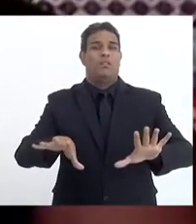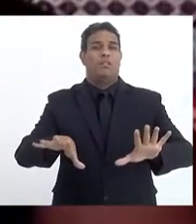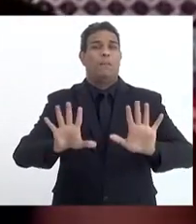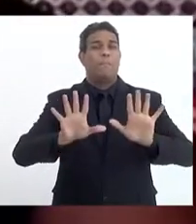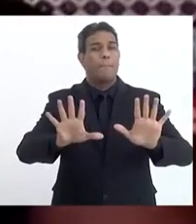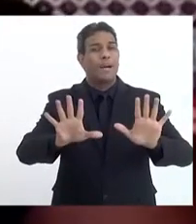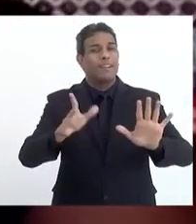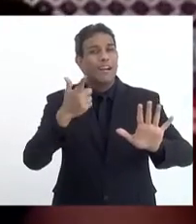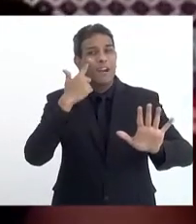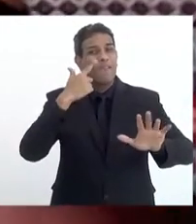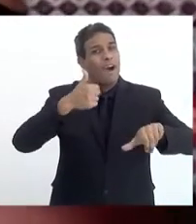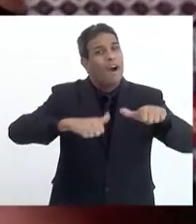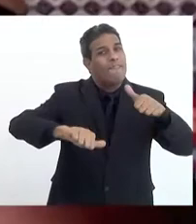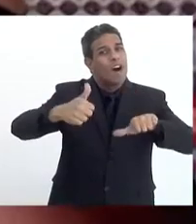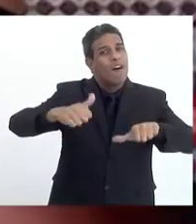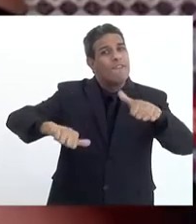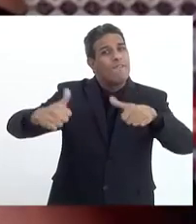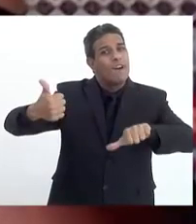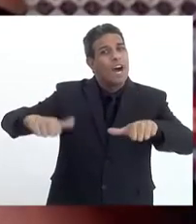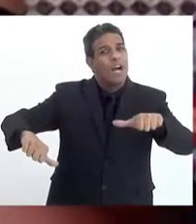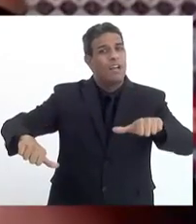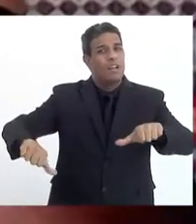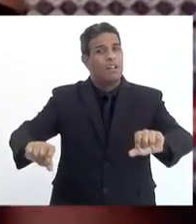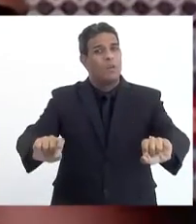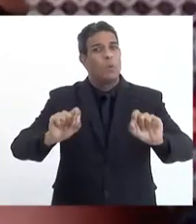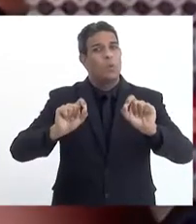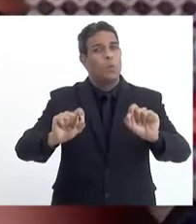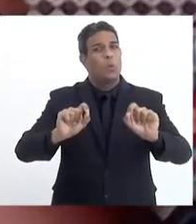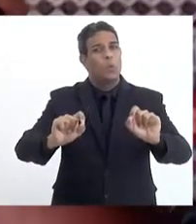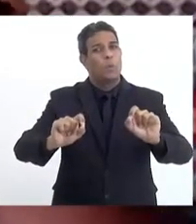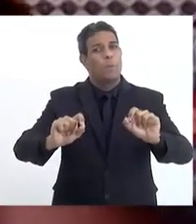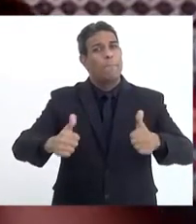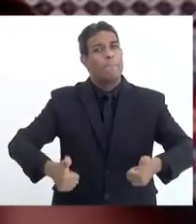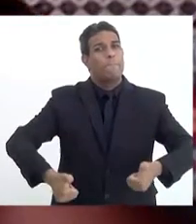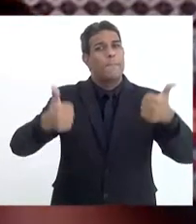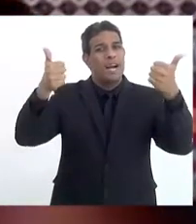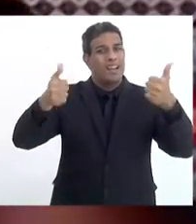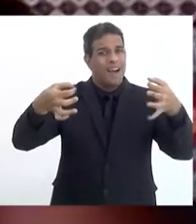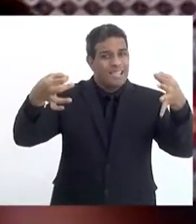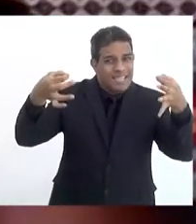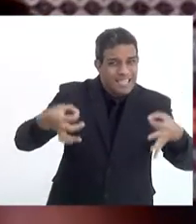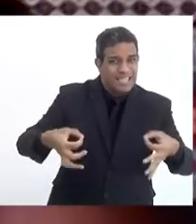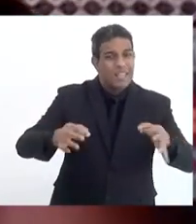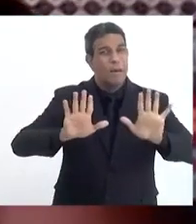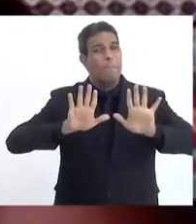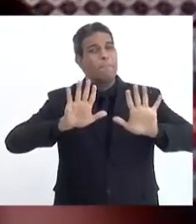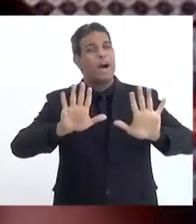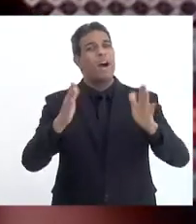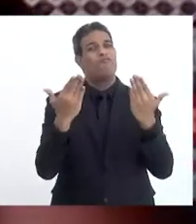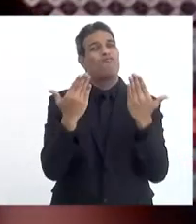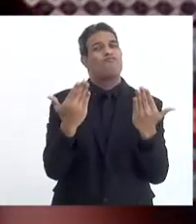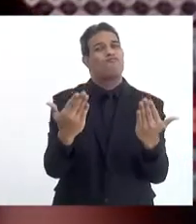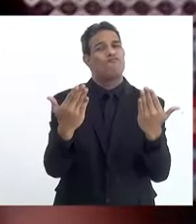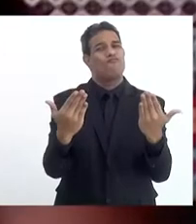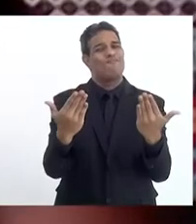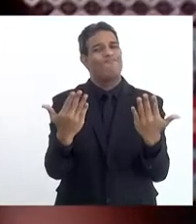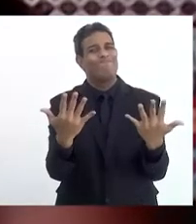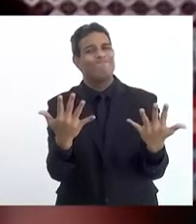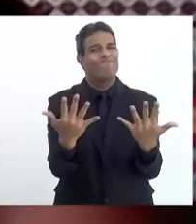se possível. Está concedido. Até pra gente avaliar melhor, mas, a princípio,